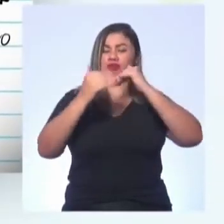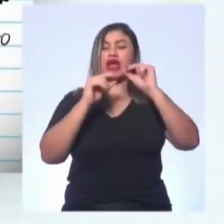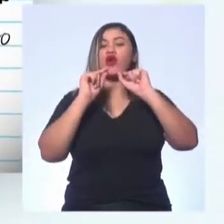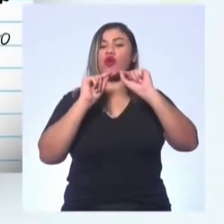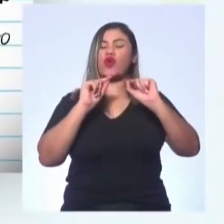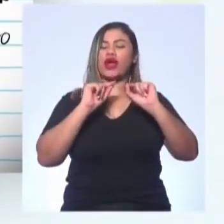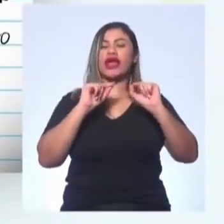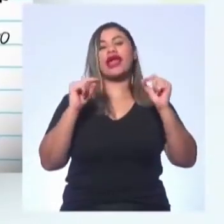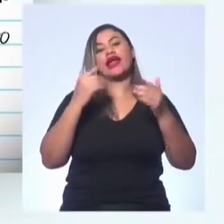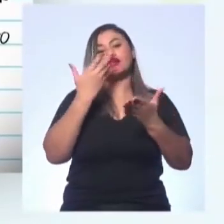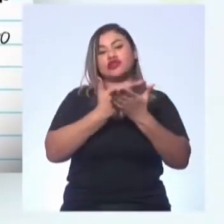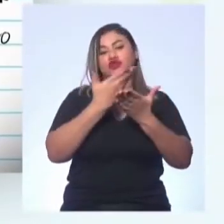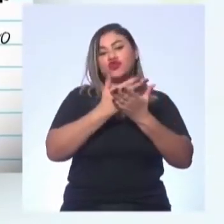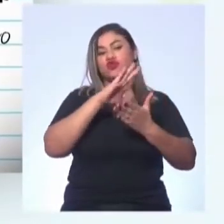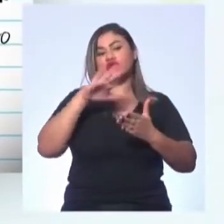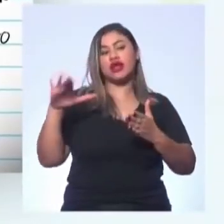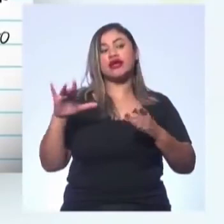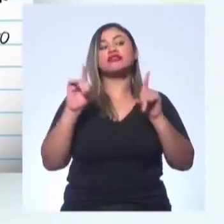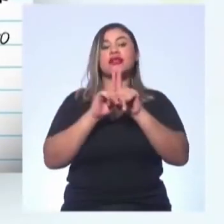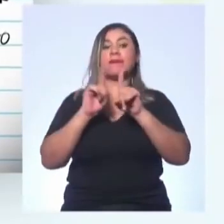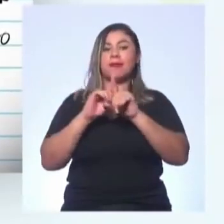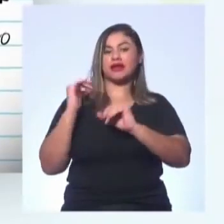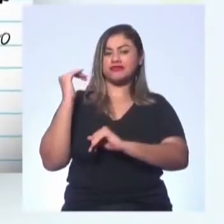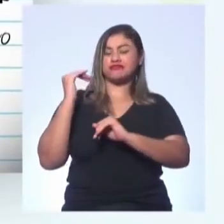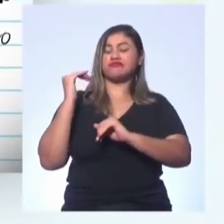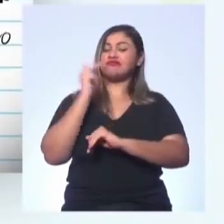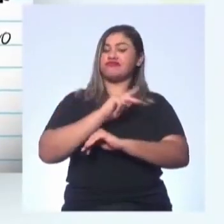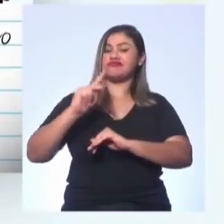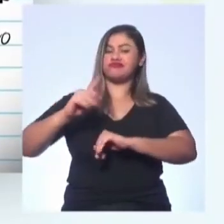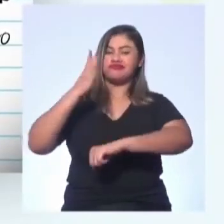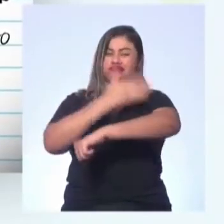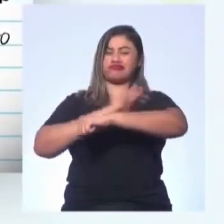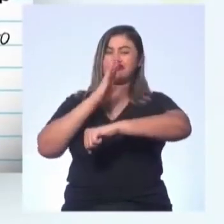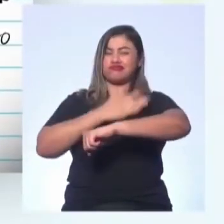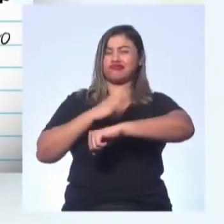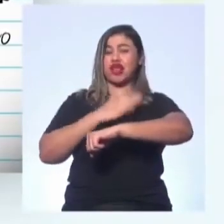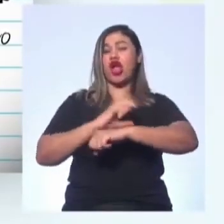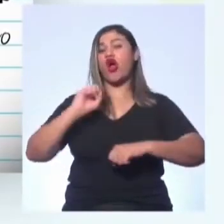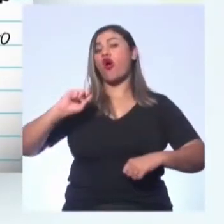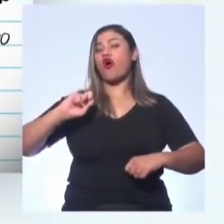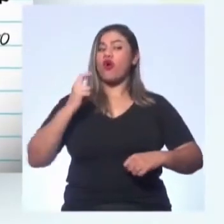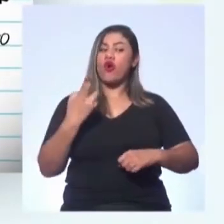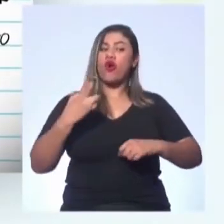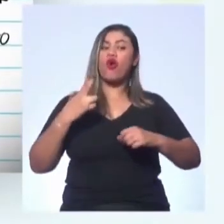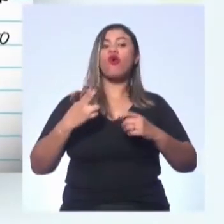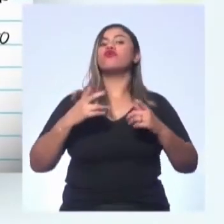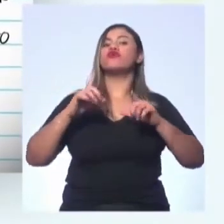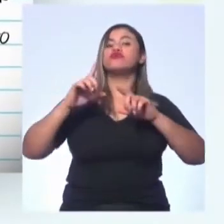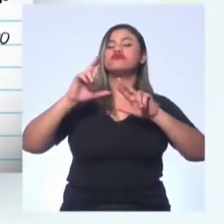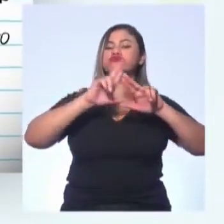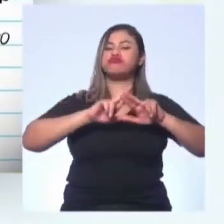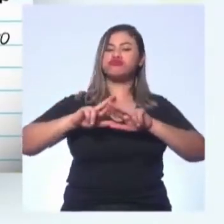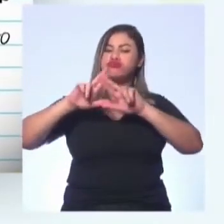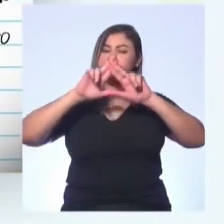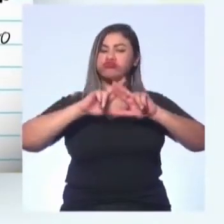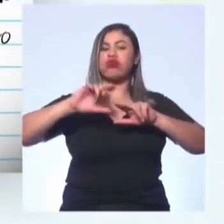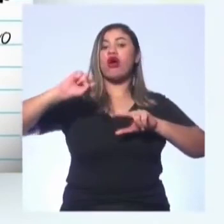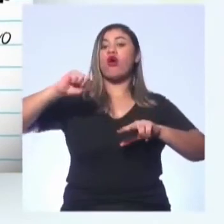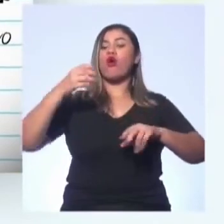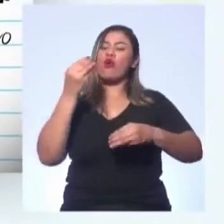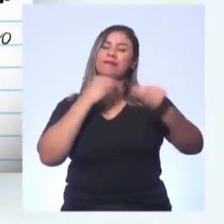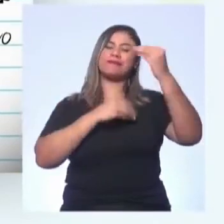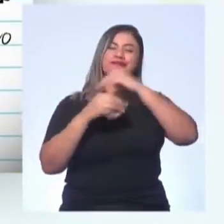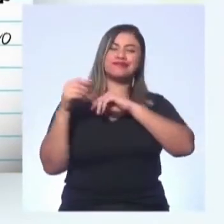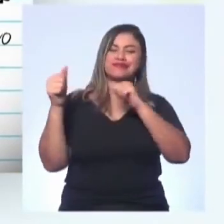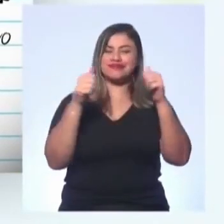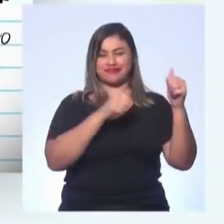do número de estudantes, há também uma capacitação dos professores, ou um programa de coleta seletiva de resíduos, ou uma refeição mais